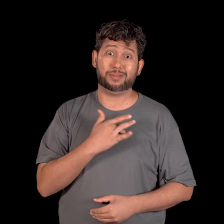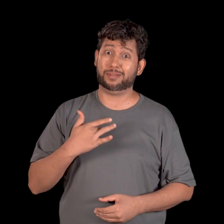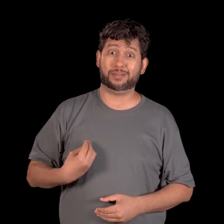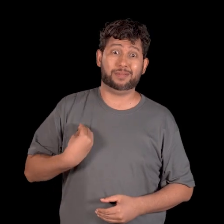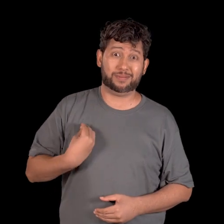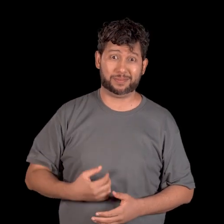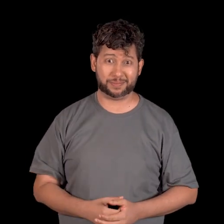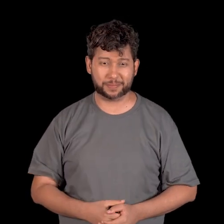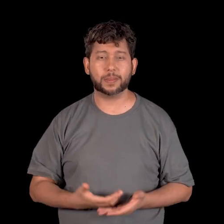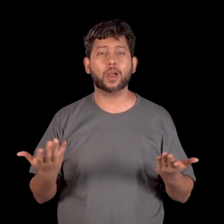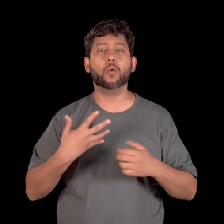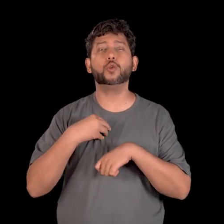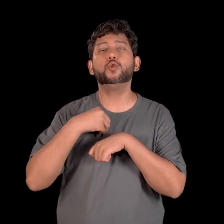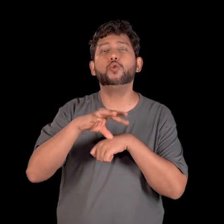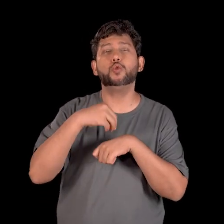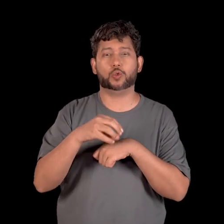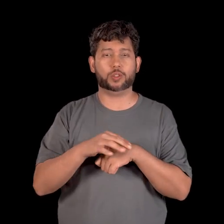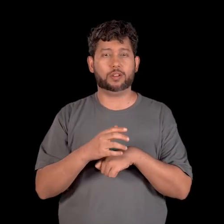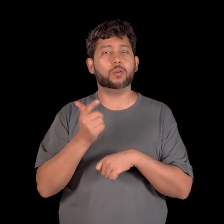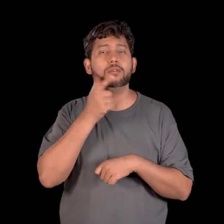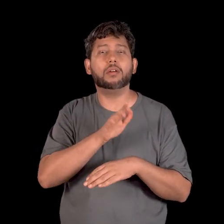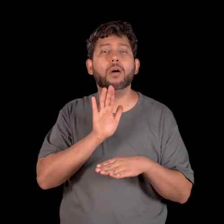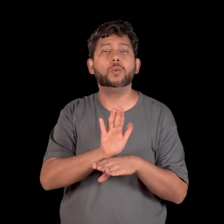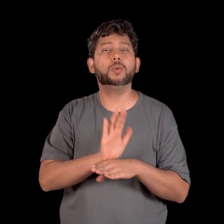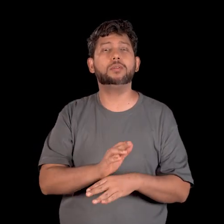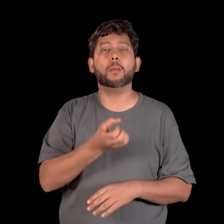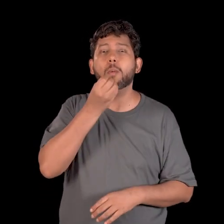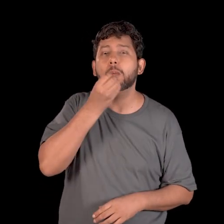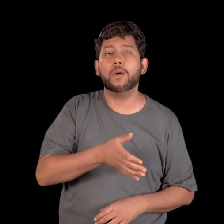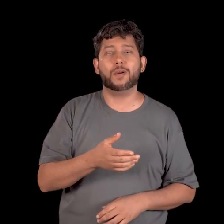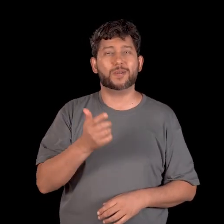tão fundamental. A seguir estão algumas dicas práticas que